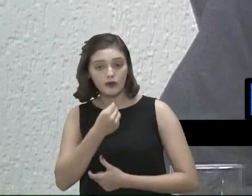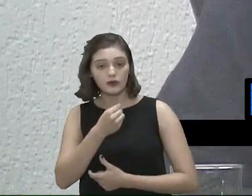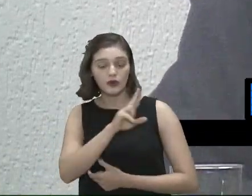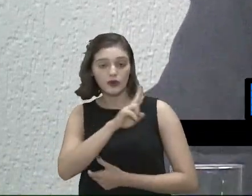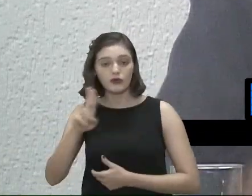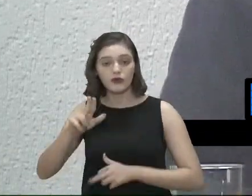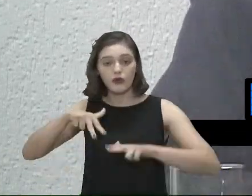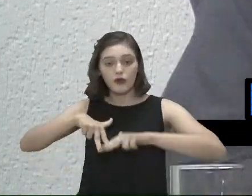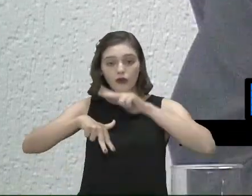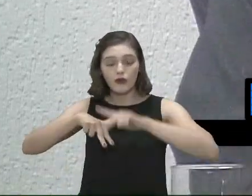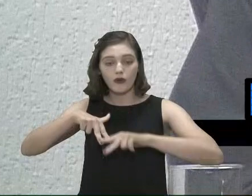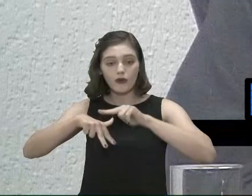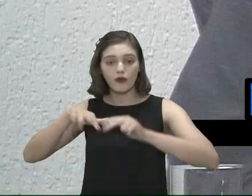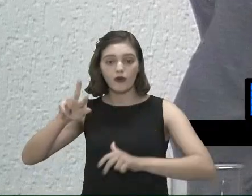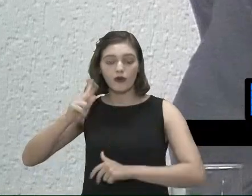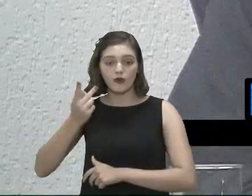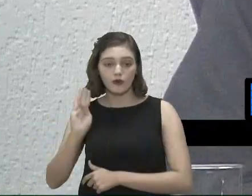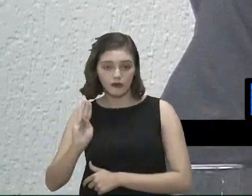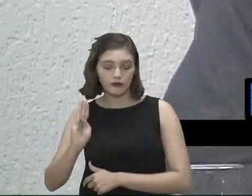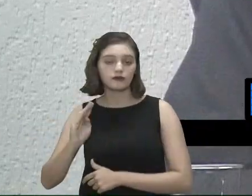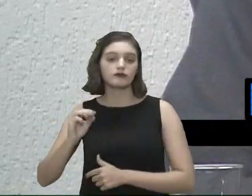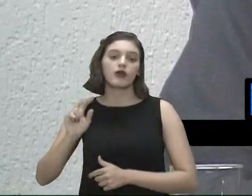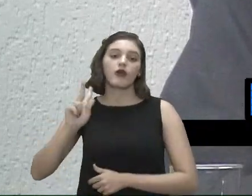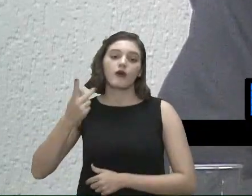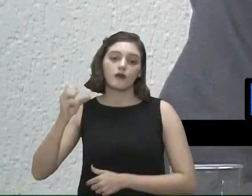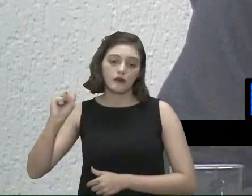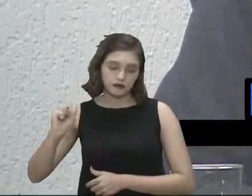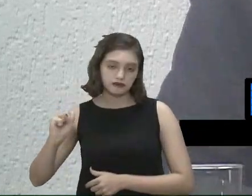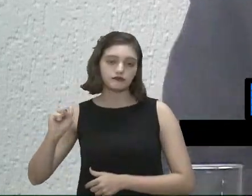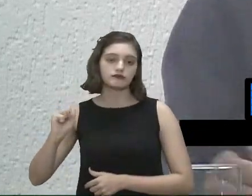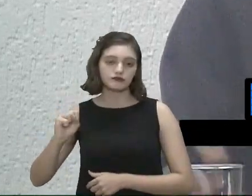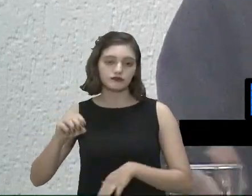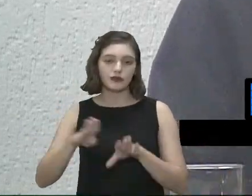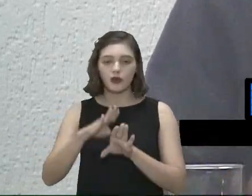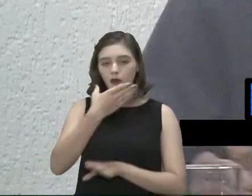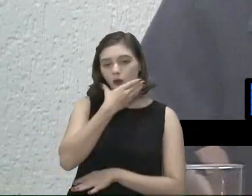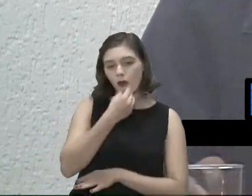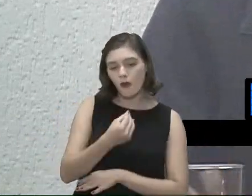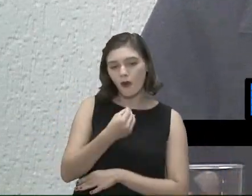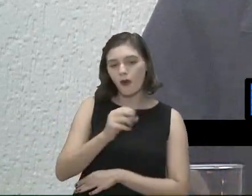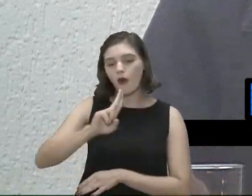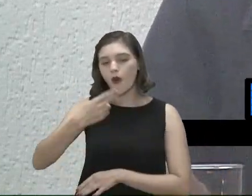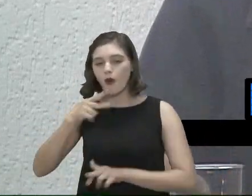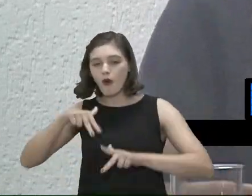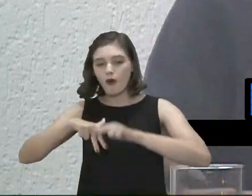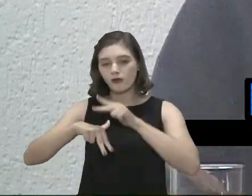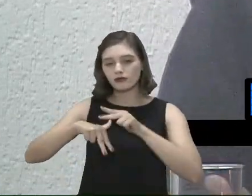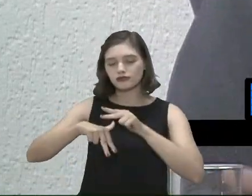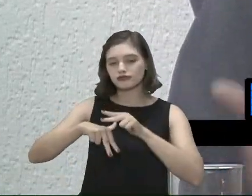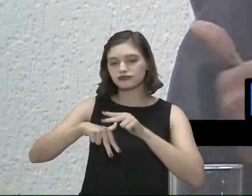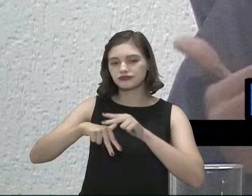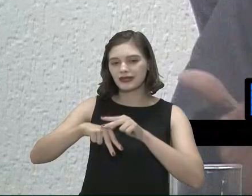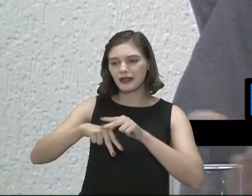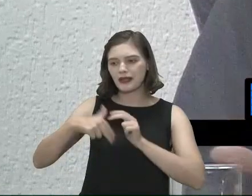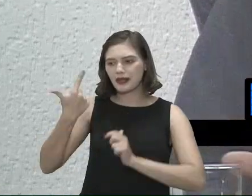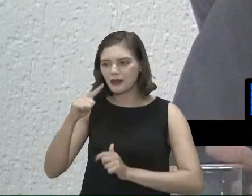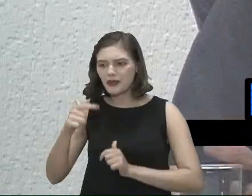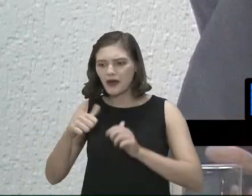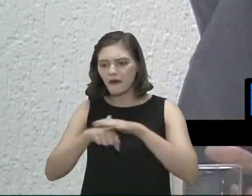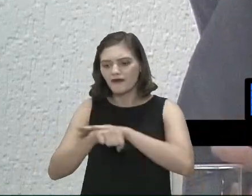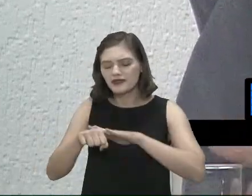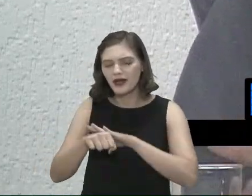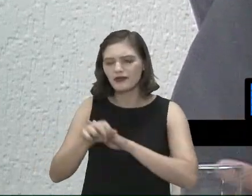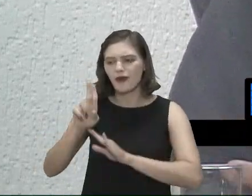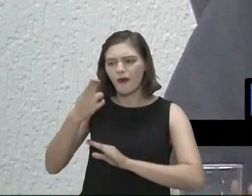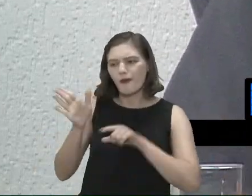orientação sexual homossexual. Uma mulher trans identificada como um homem e com orientação homossexual, sem ao menos ter conversado e perguntado para